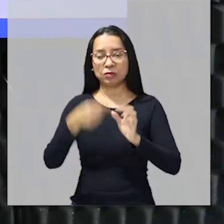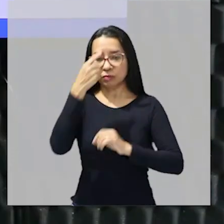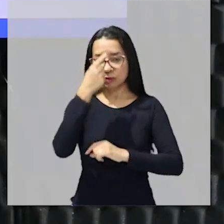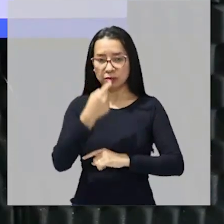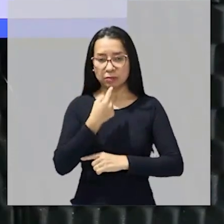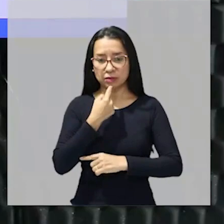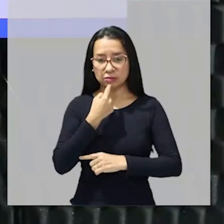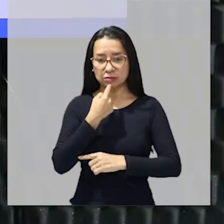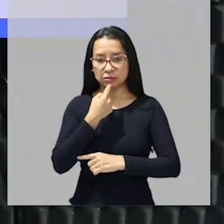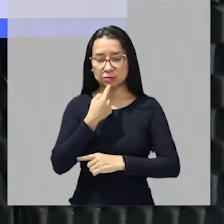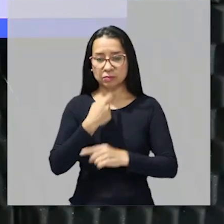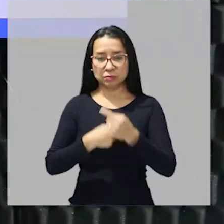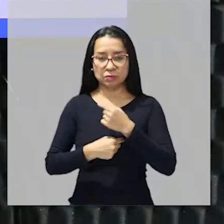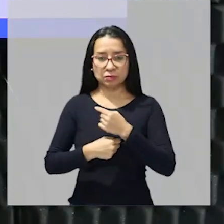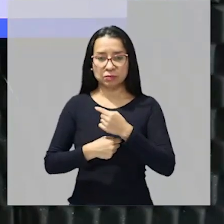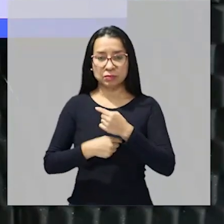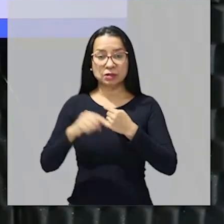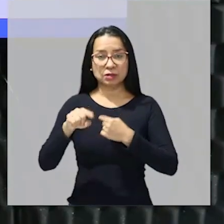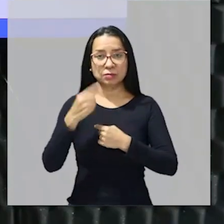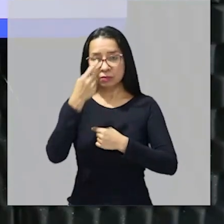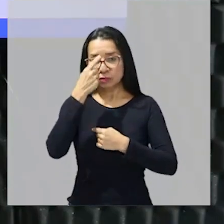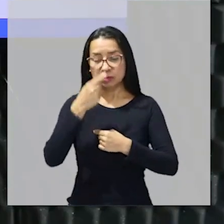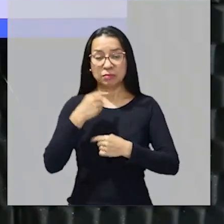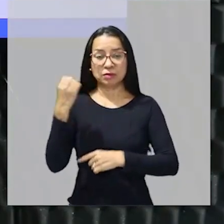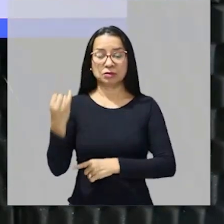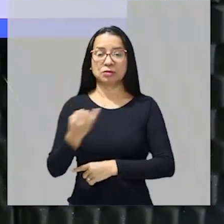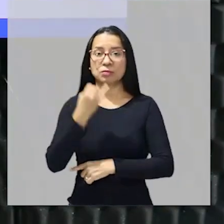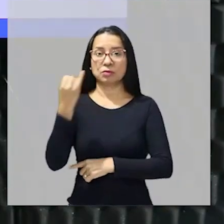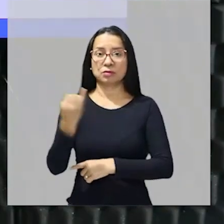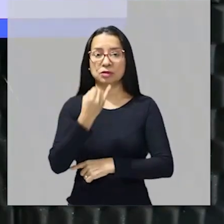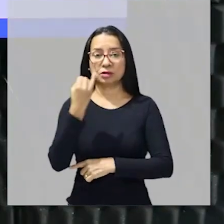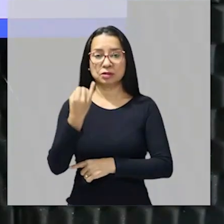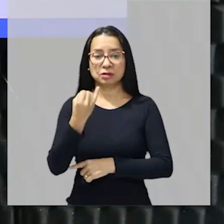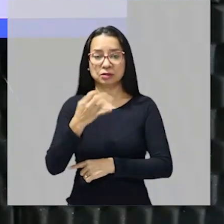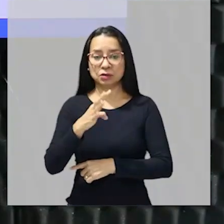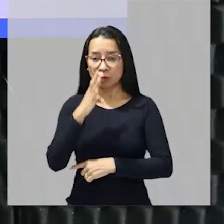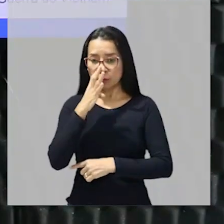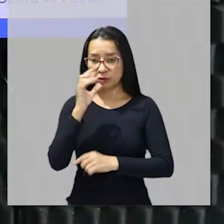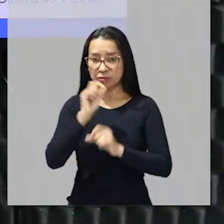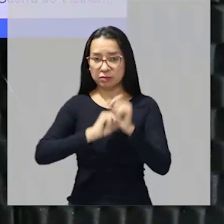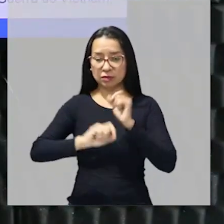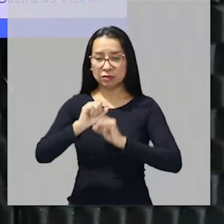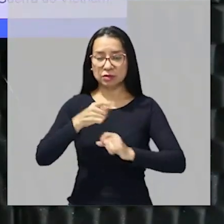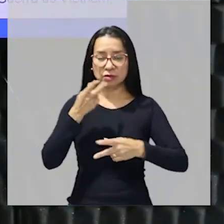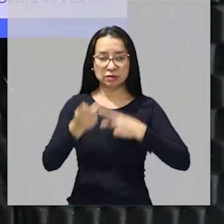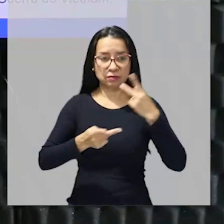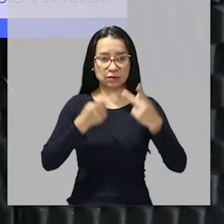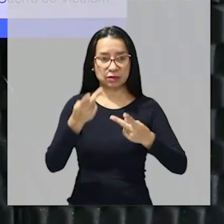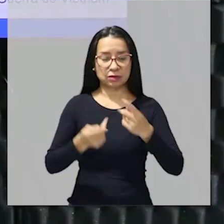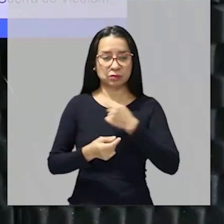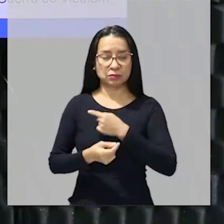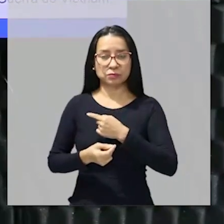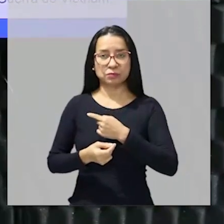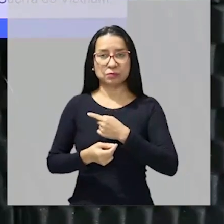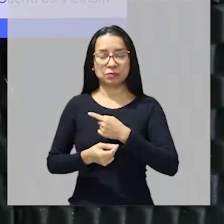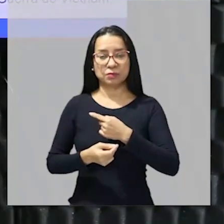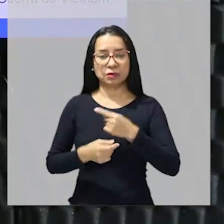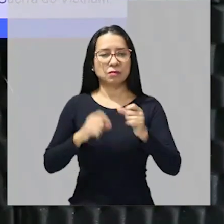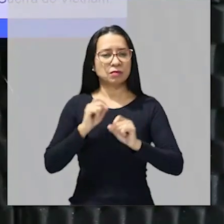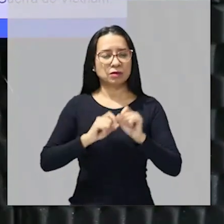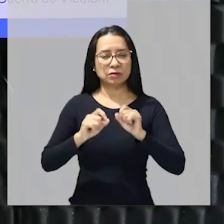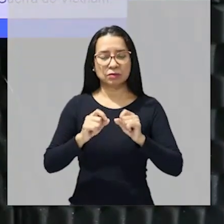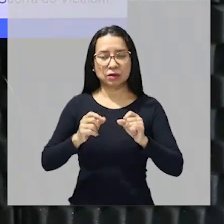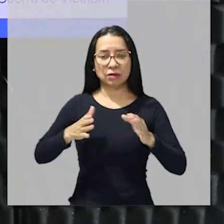após a imagem, nós verificarmos o que ele está falando dessa imagem. Olha só, e ele diz que no